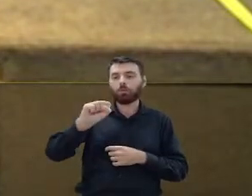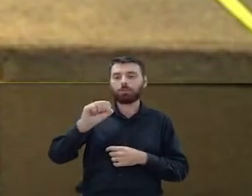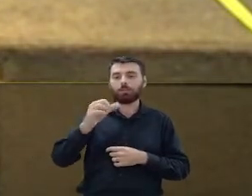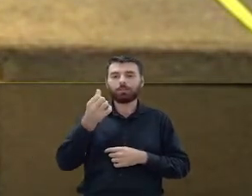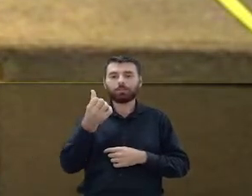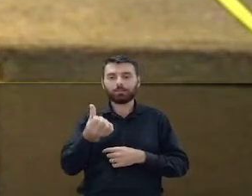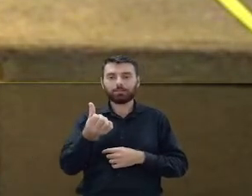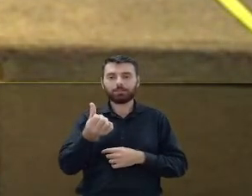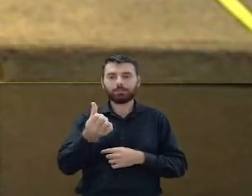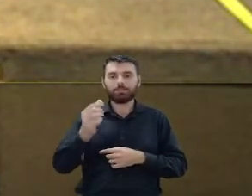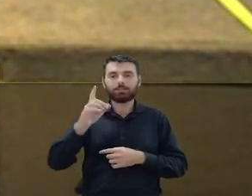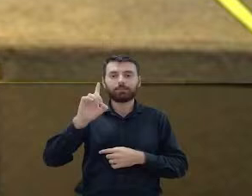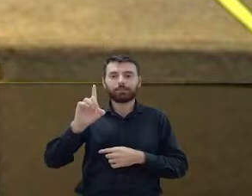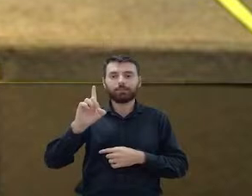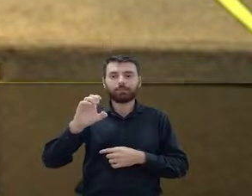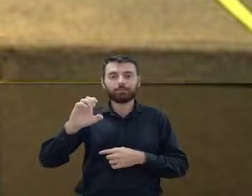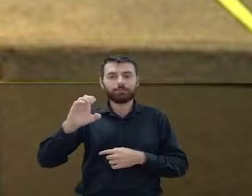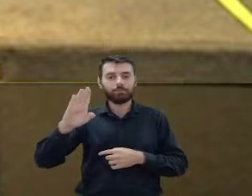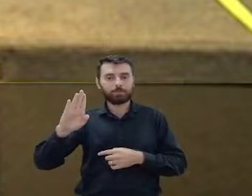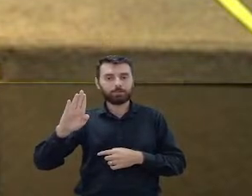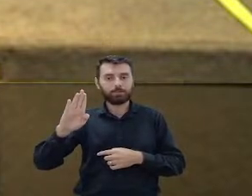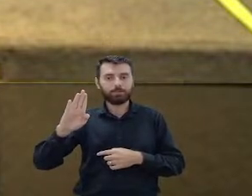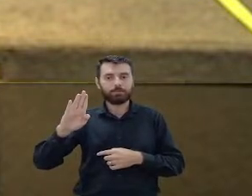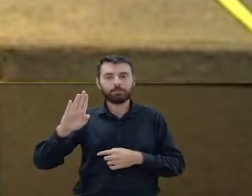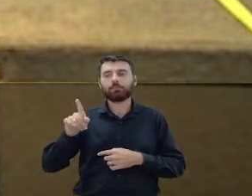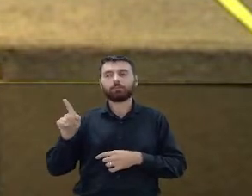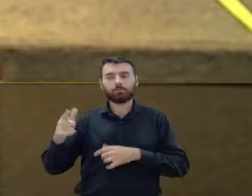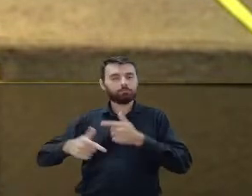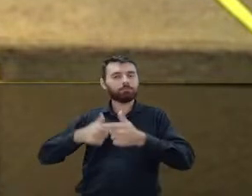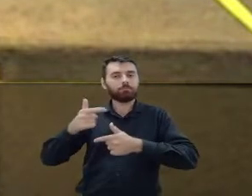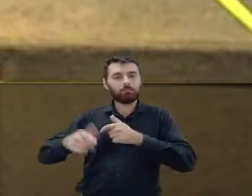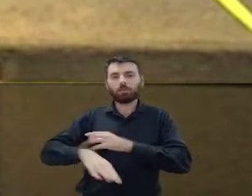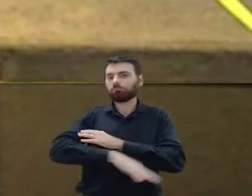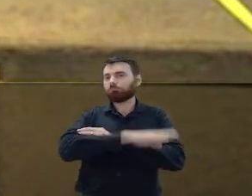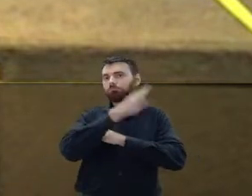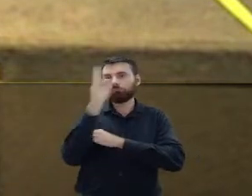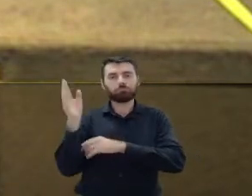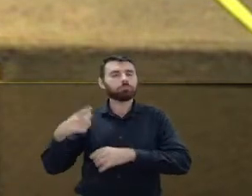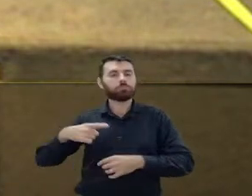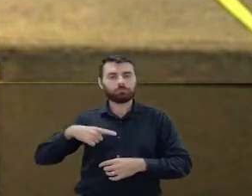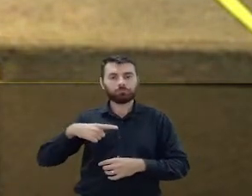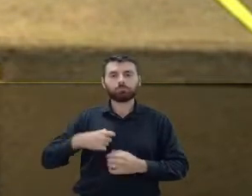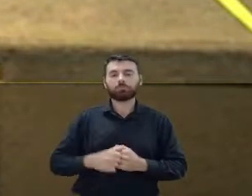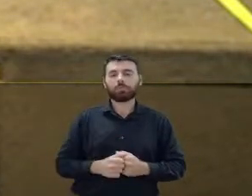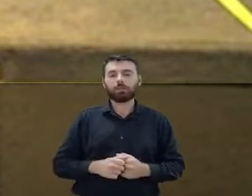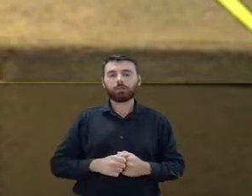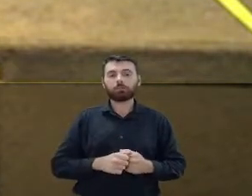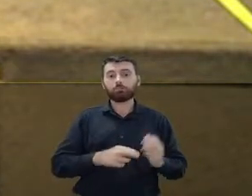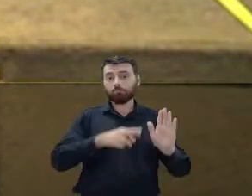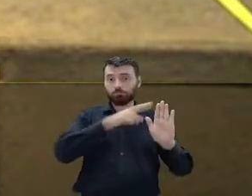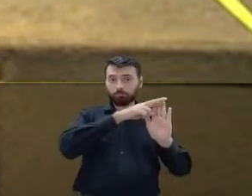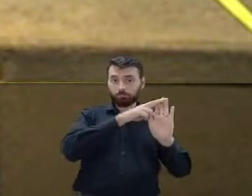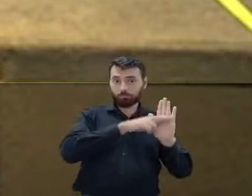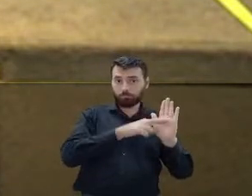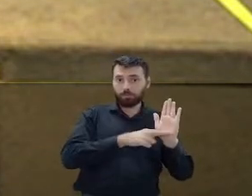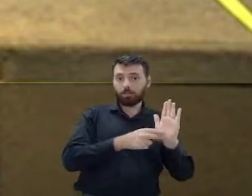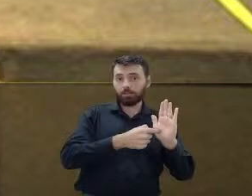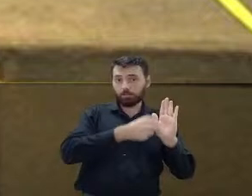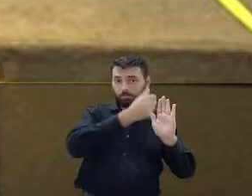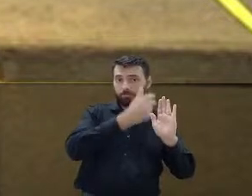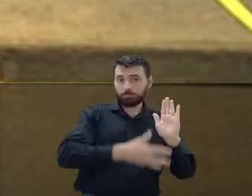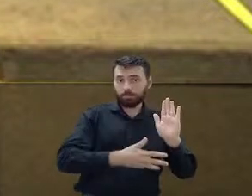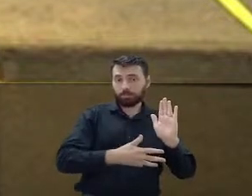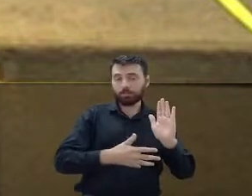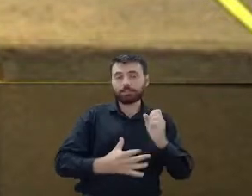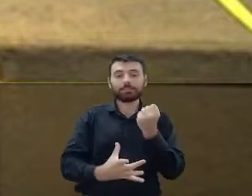toda a jornada de trabalho durante o dia, sendo que a norma garante aí como seguro até 85